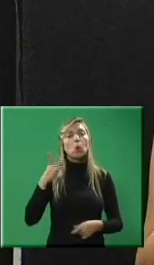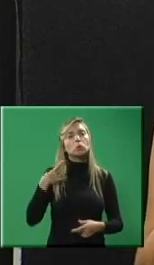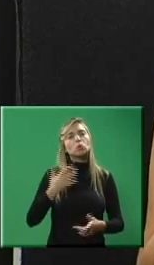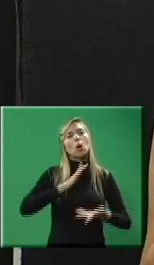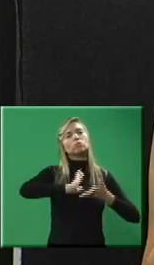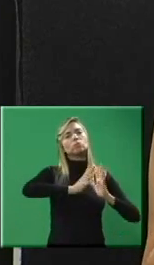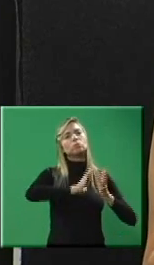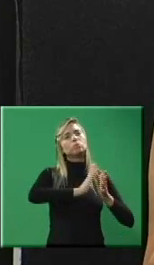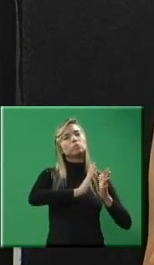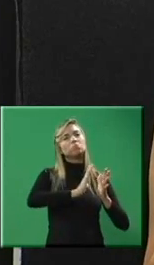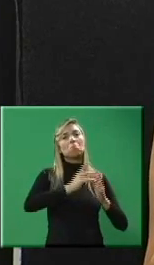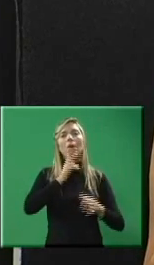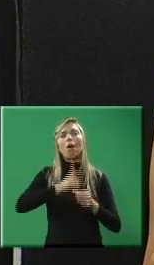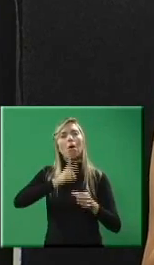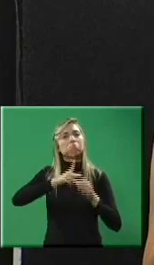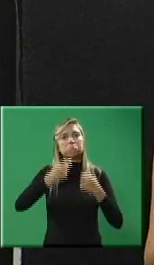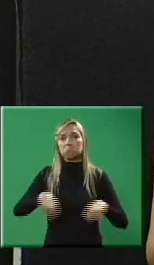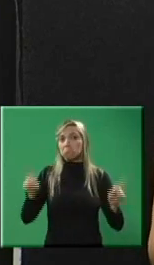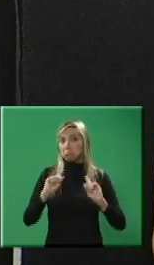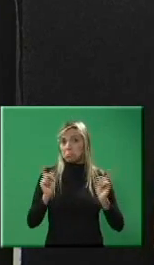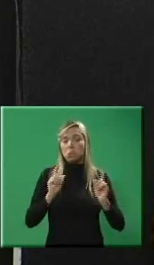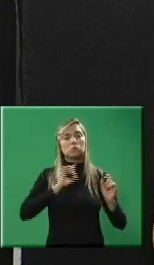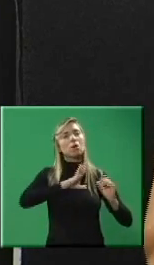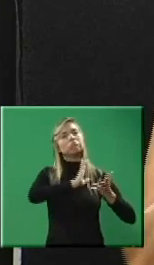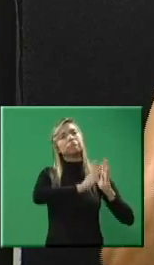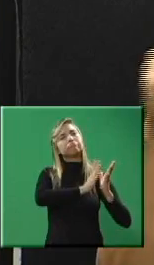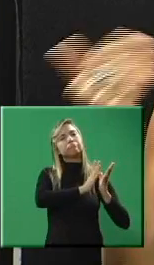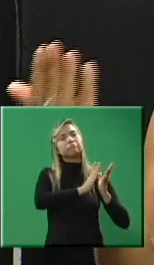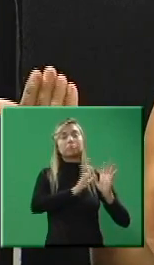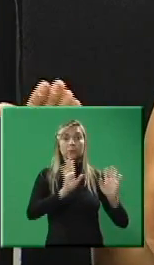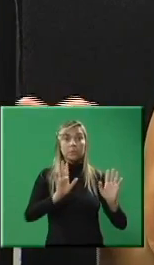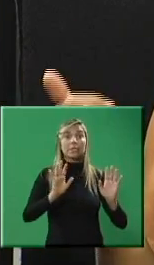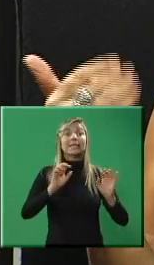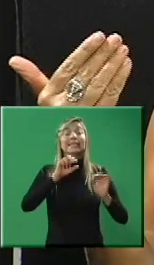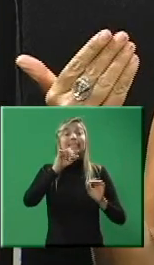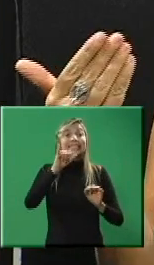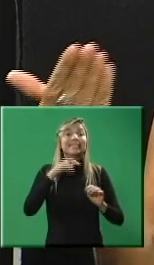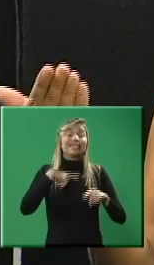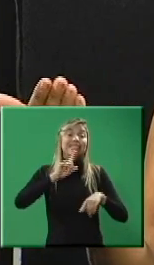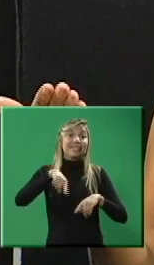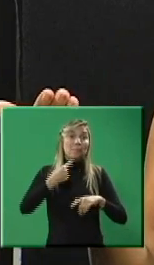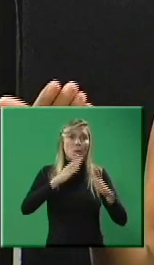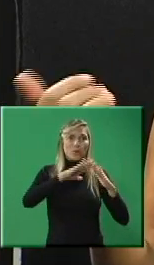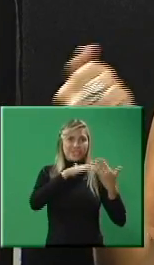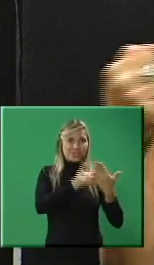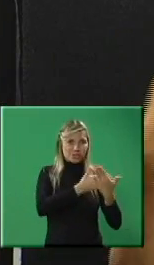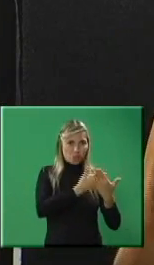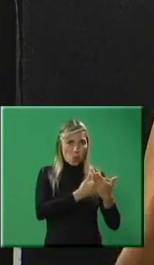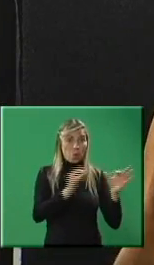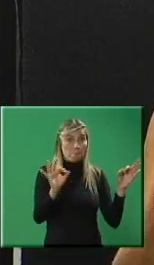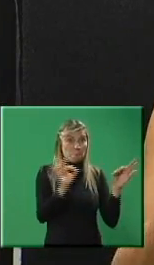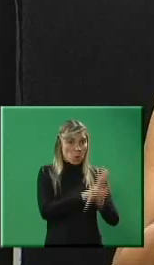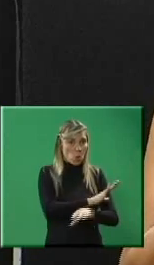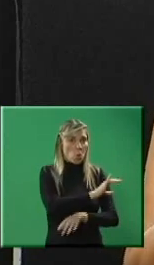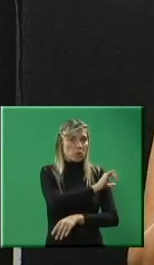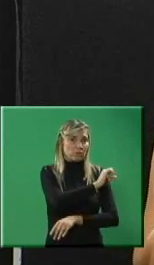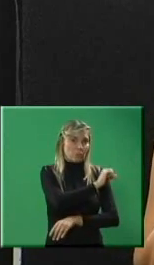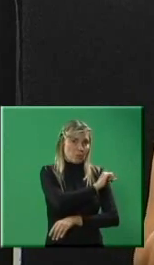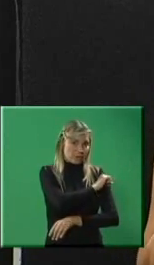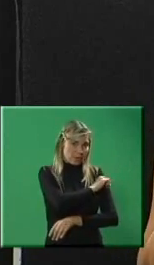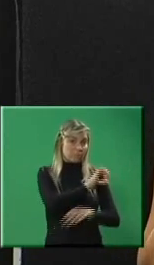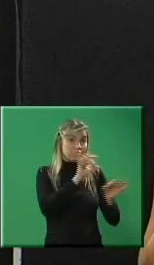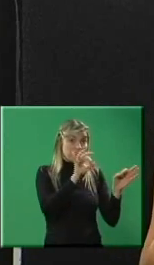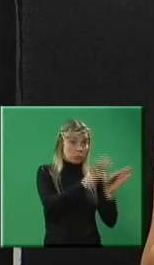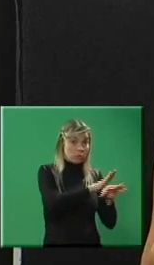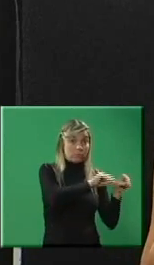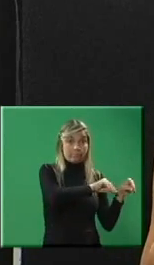Ele vai utilizar somente a Libras. Agora, quando esse aluno é incluído, e no caso a Escola à Vida tem feito a opção por